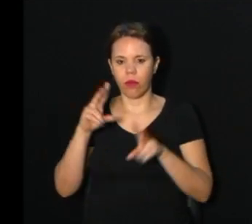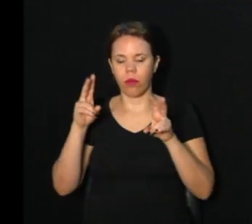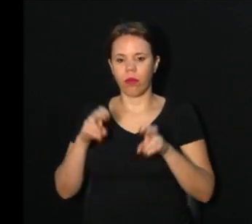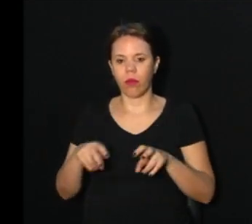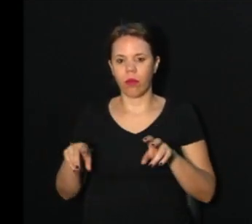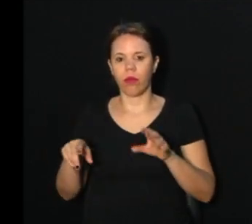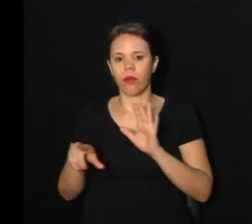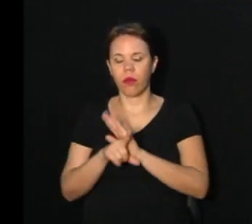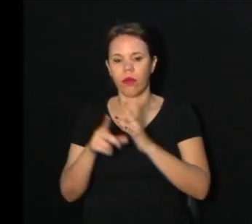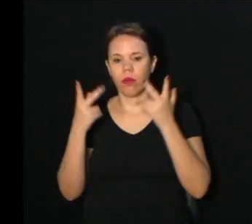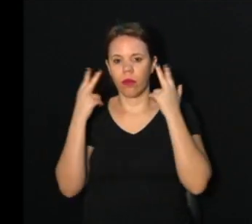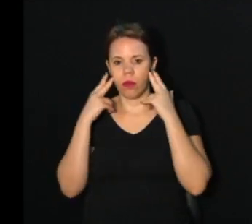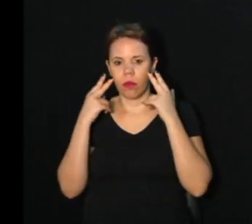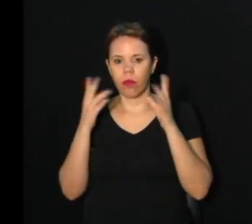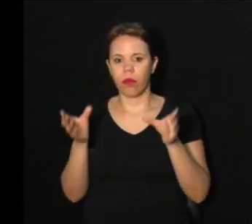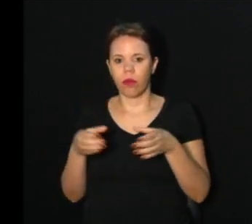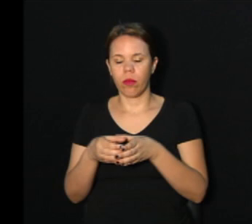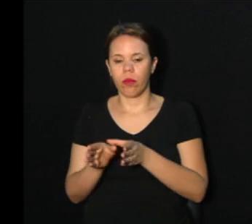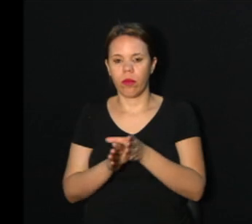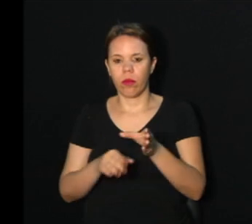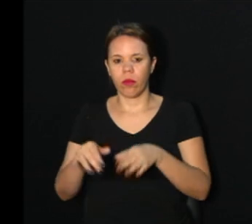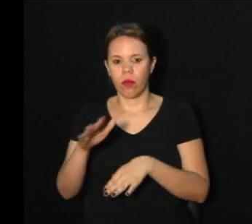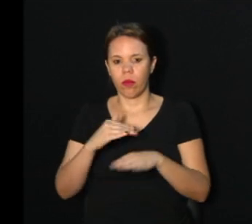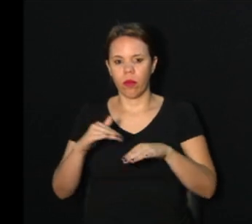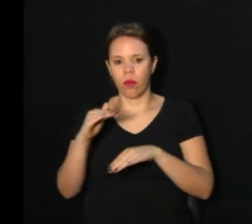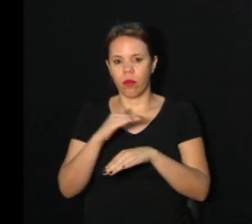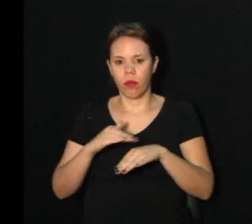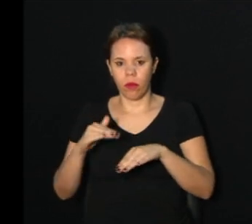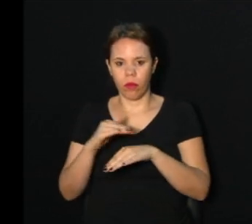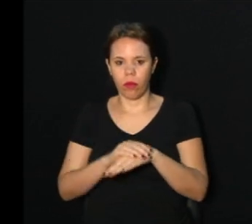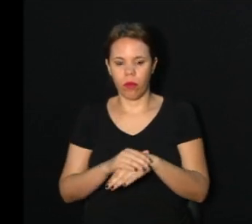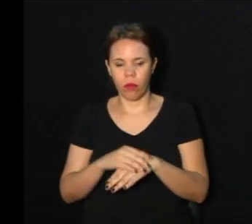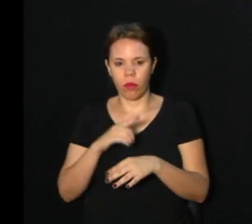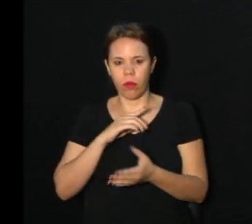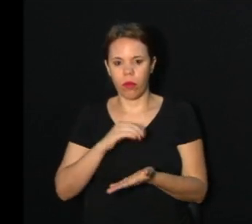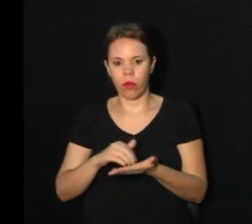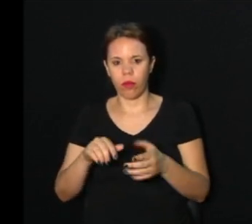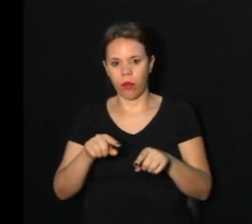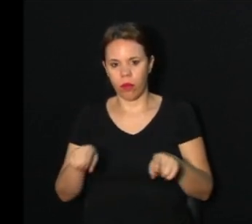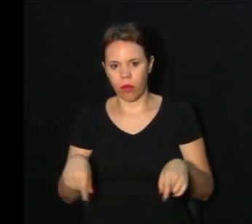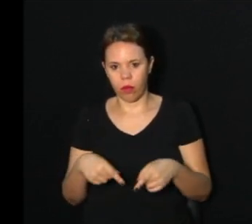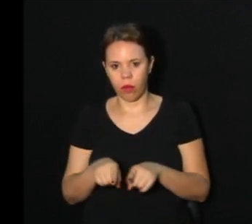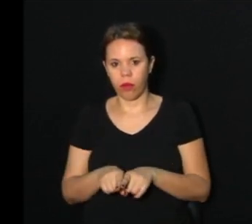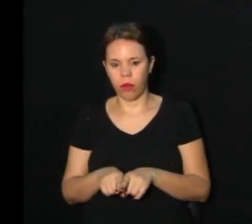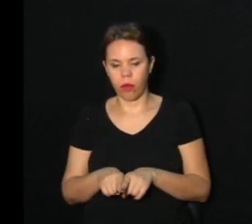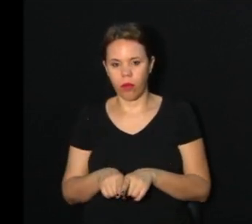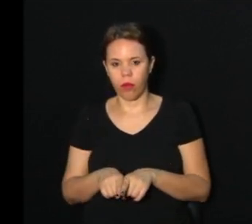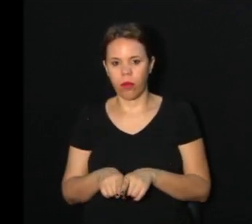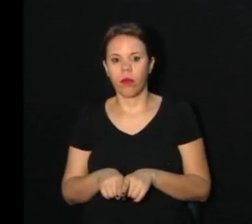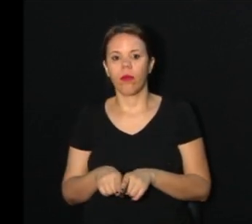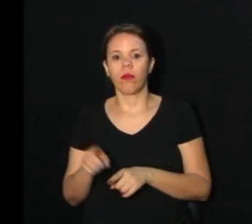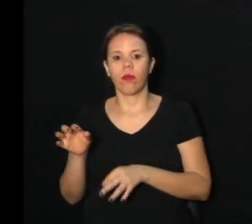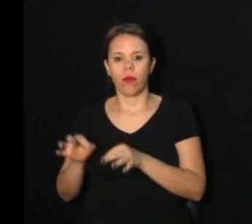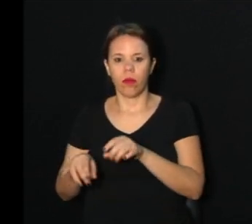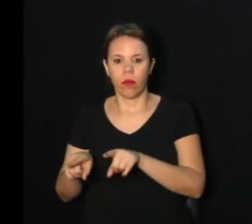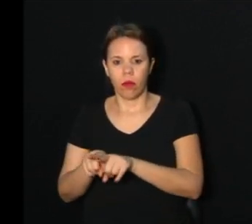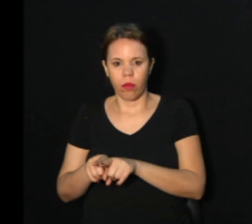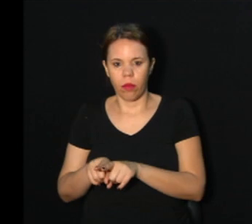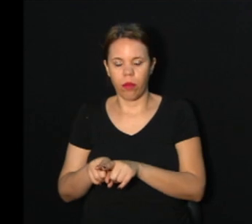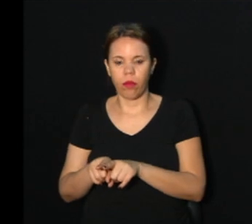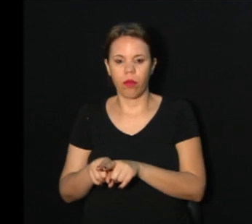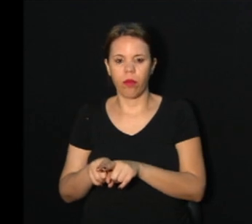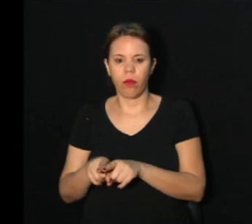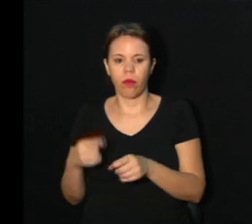orgânica, um Conselho Superior da Procuradoria-Geral do Município, o Gabinete do Procurador-Geral do Município, o Gabinete do